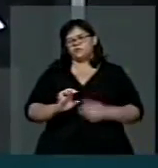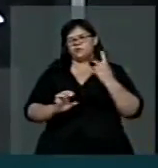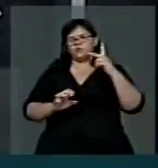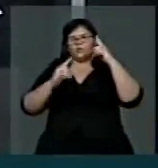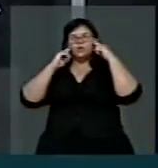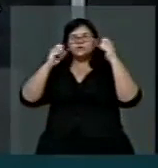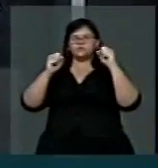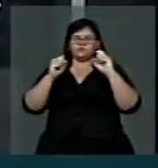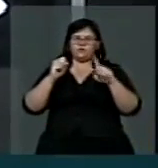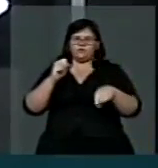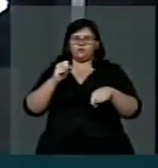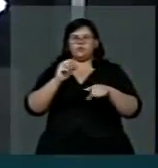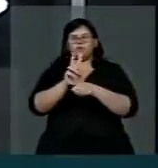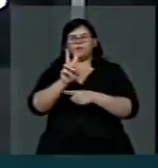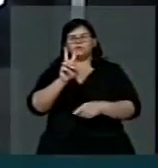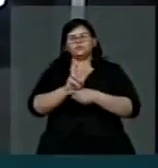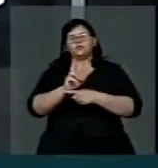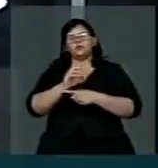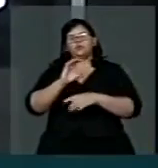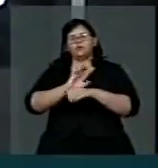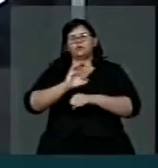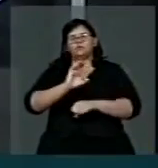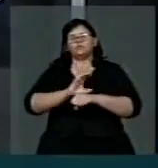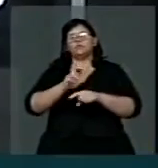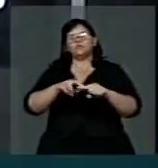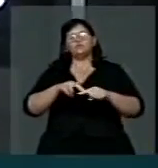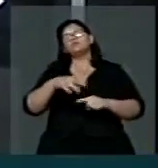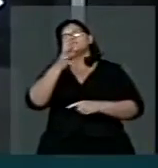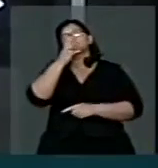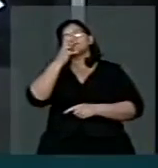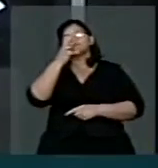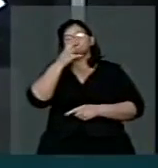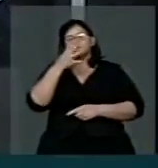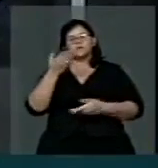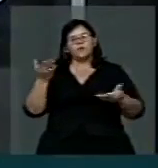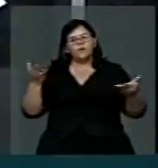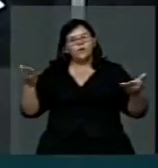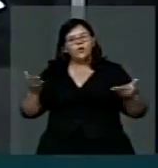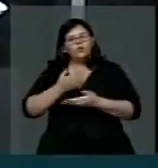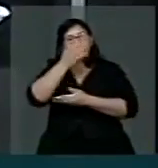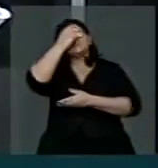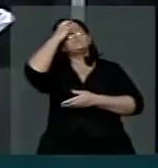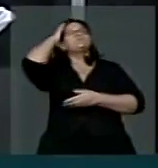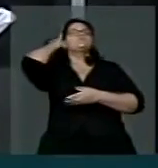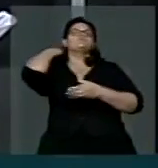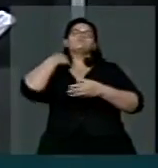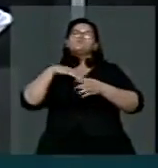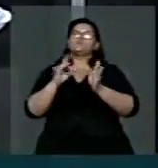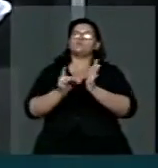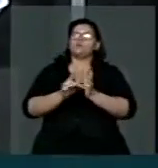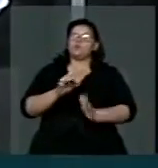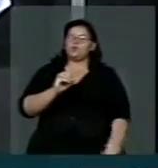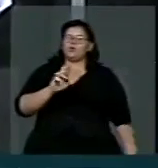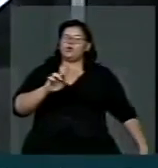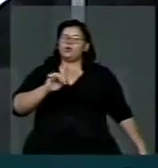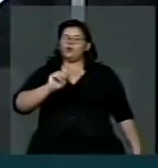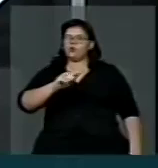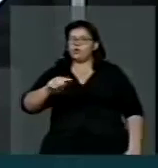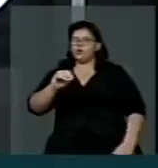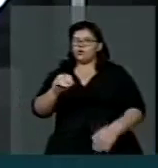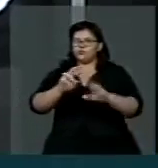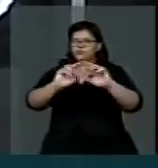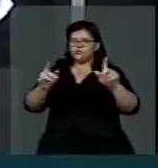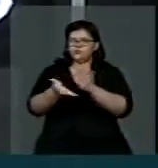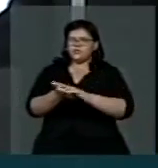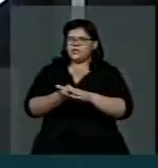guardiã da Constituição. Com isso, observa-se que a atual forma de eleição dos órgãos diretivos dos tribunais não difere,